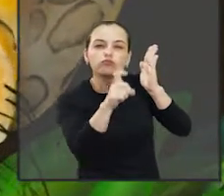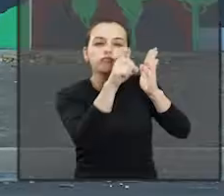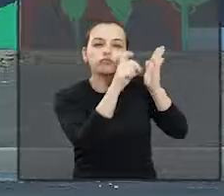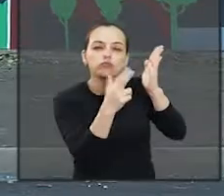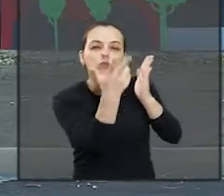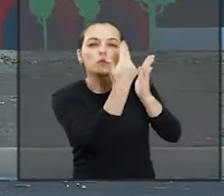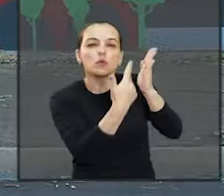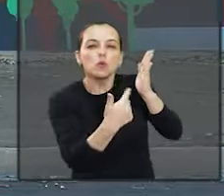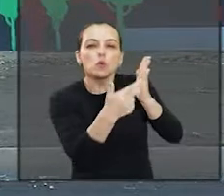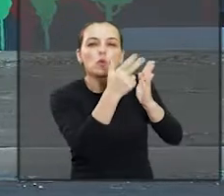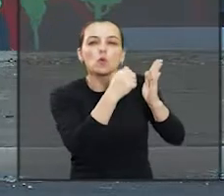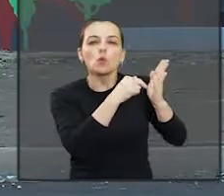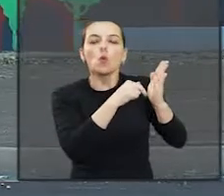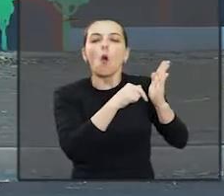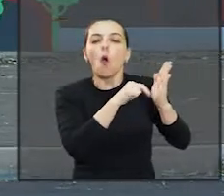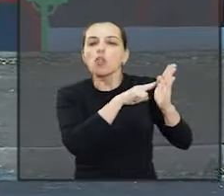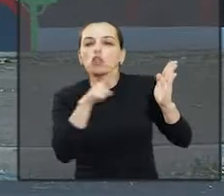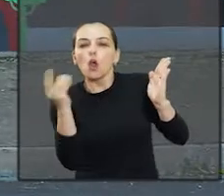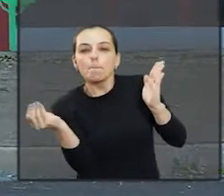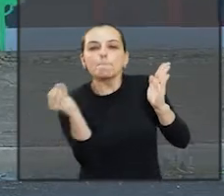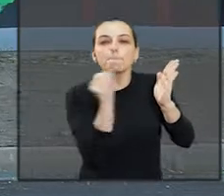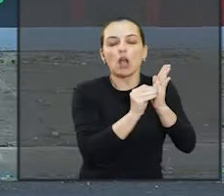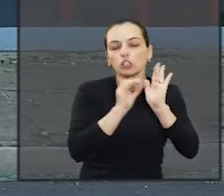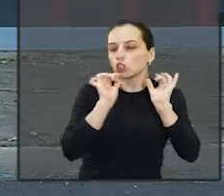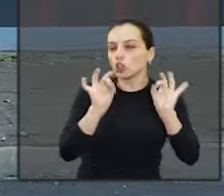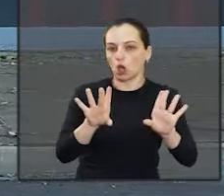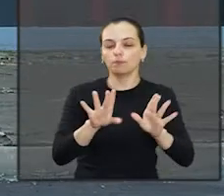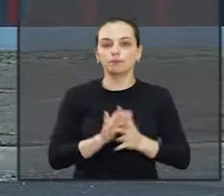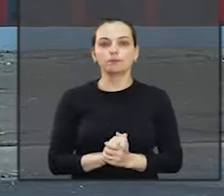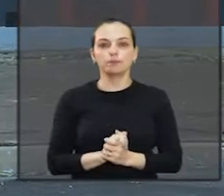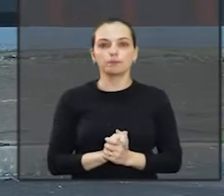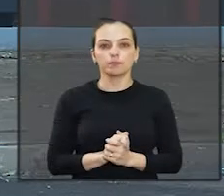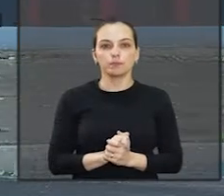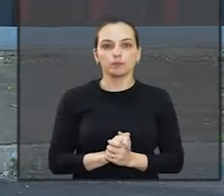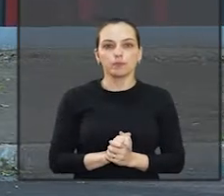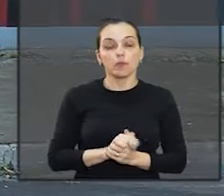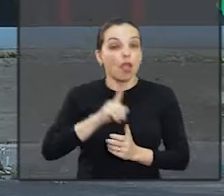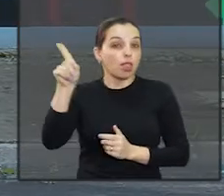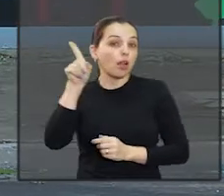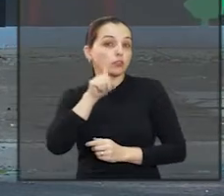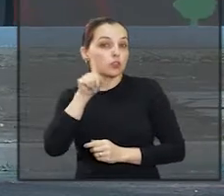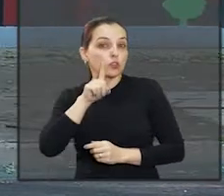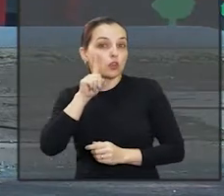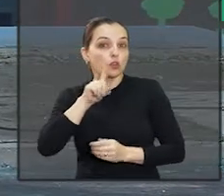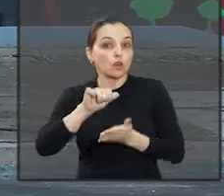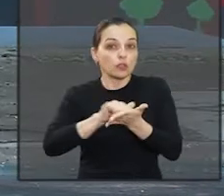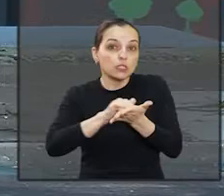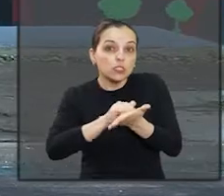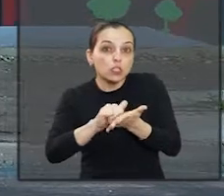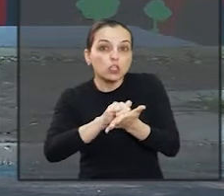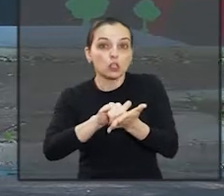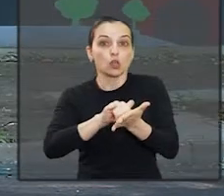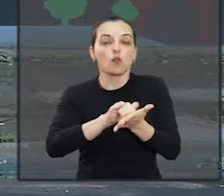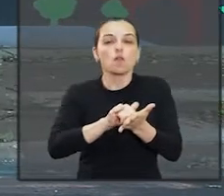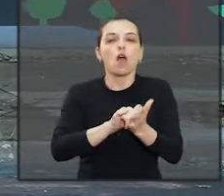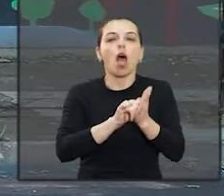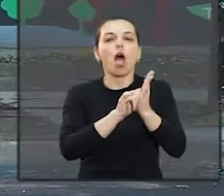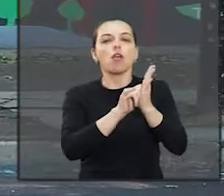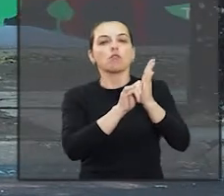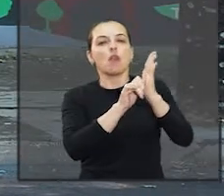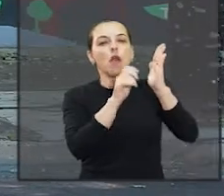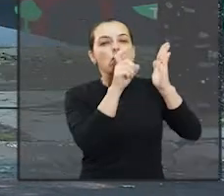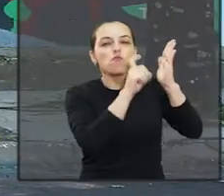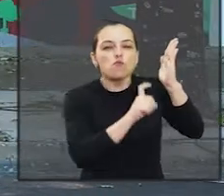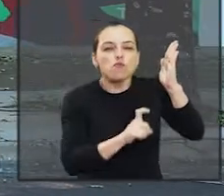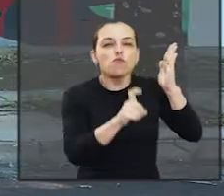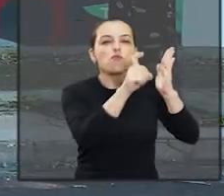começou esse lance do grafite mesmo, juntamente com a cultura hip hop, a onda era colocar um nome na rua para você demarcar o seu território. E